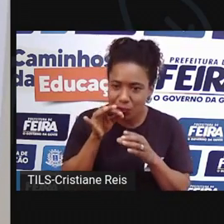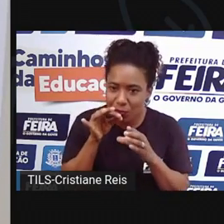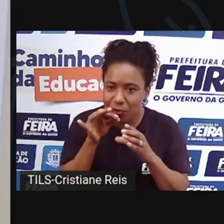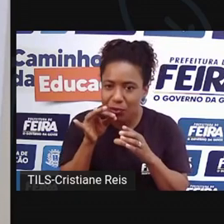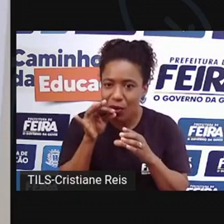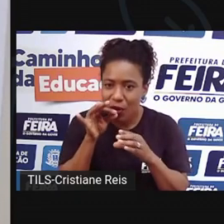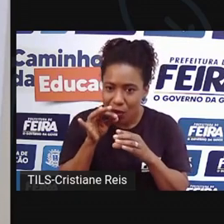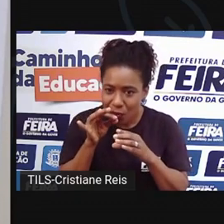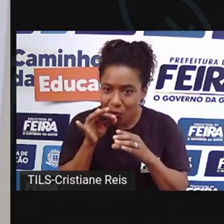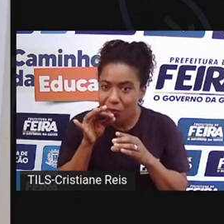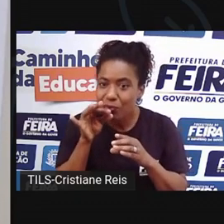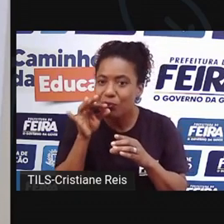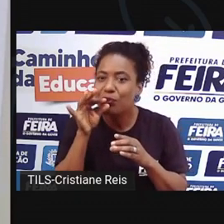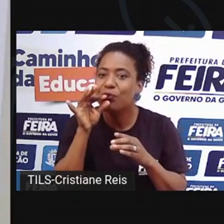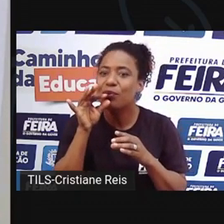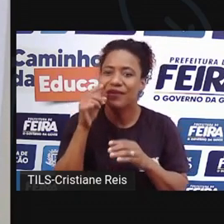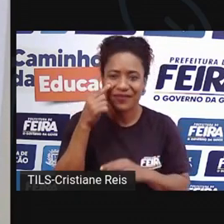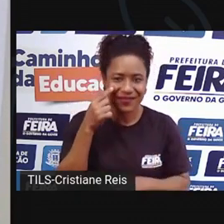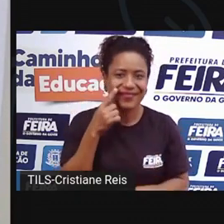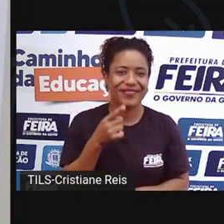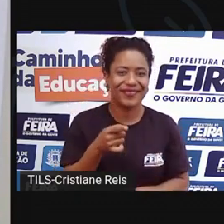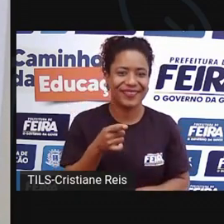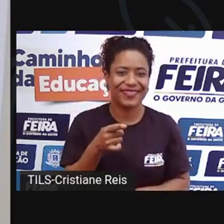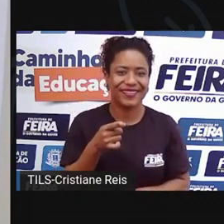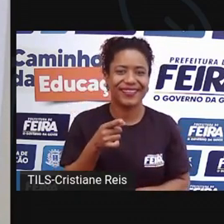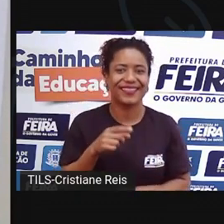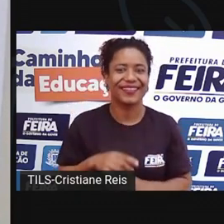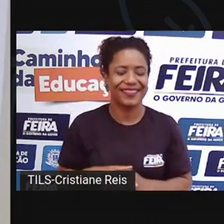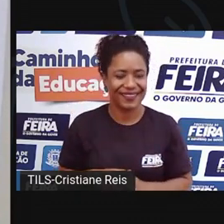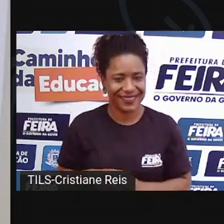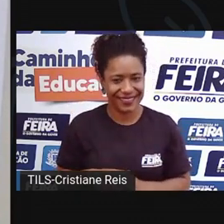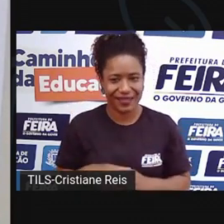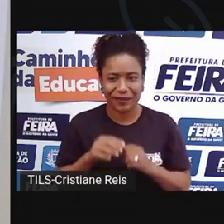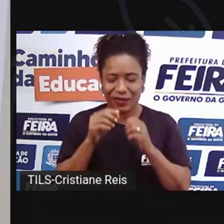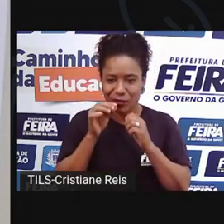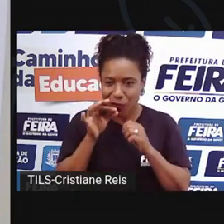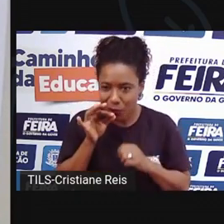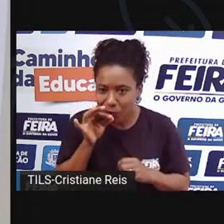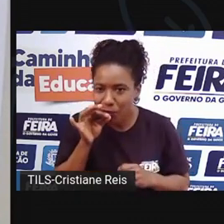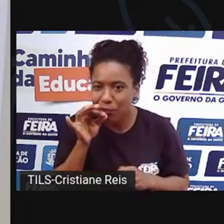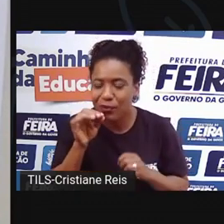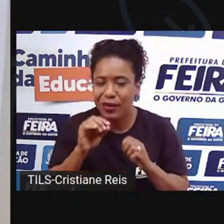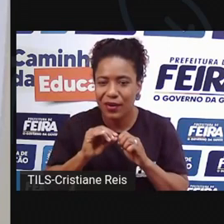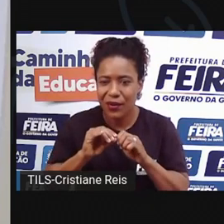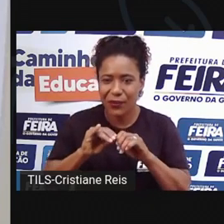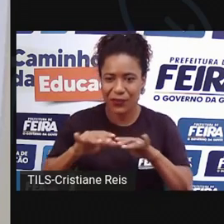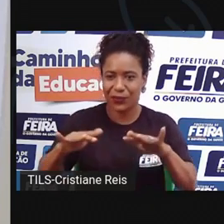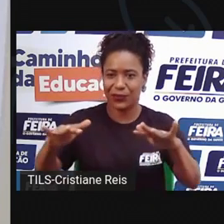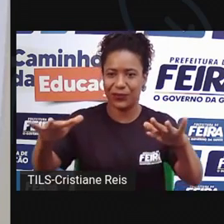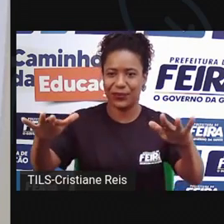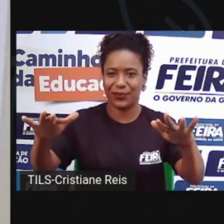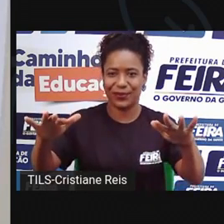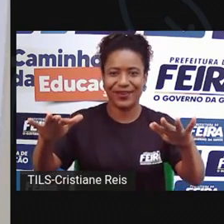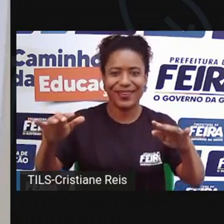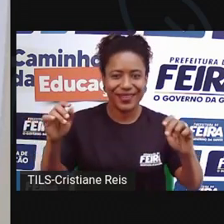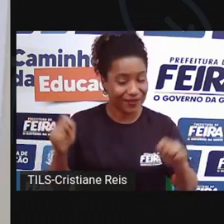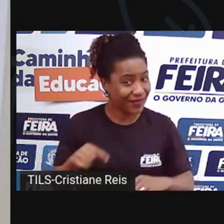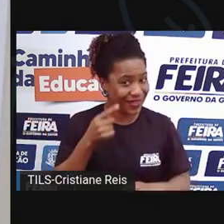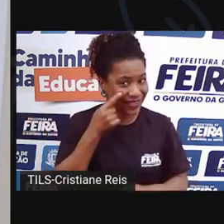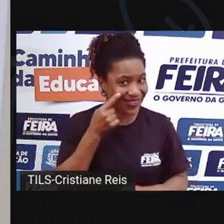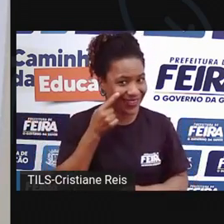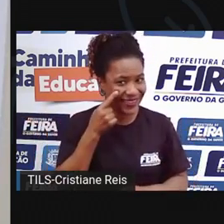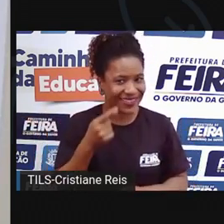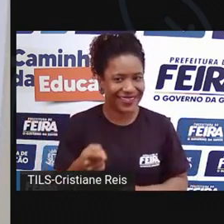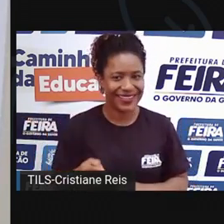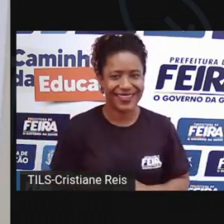canudo, tcharam, ela espalhe. Tá, meninada? Caprichem